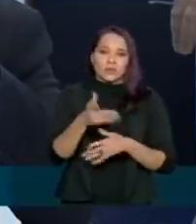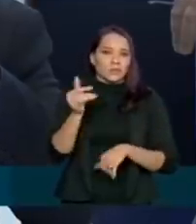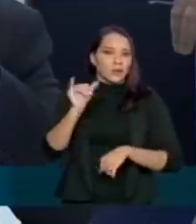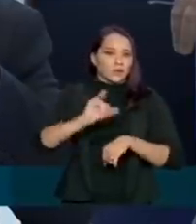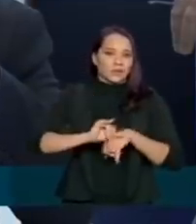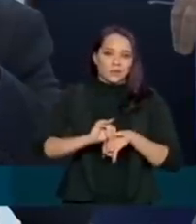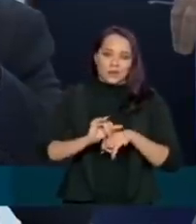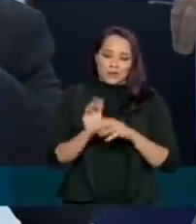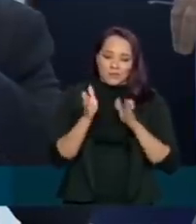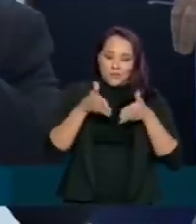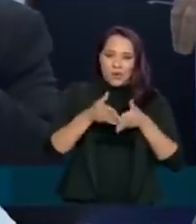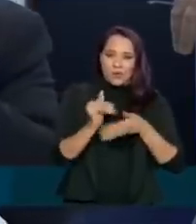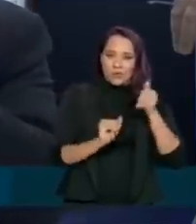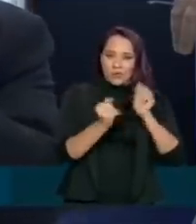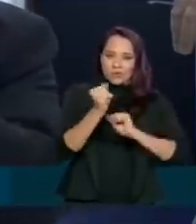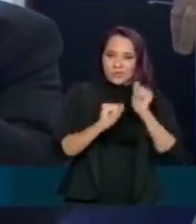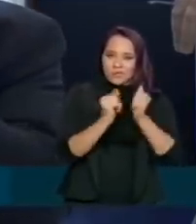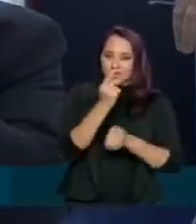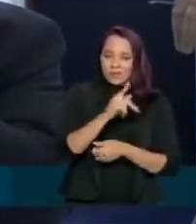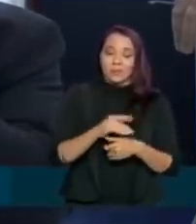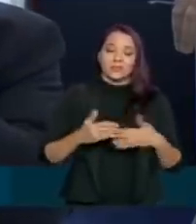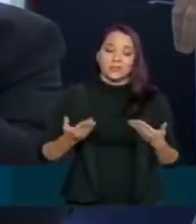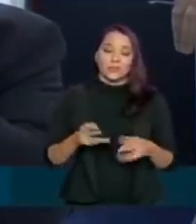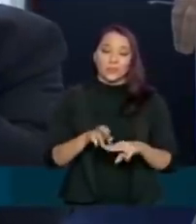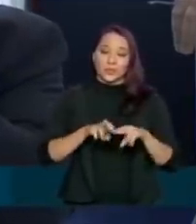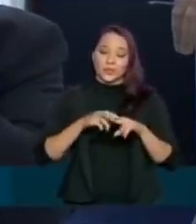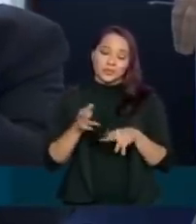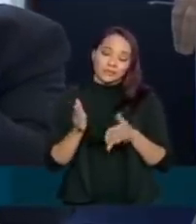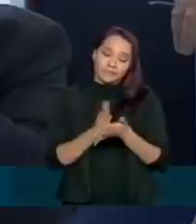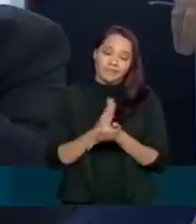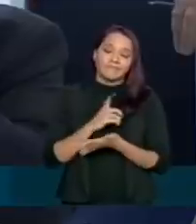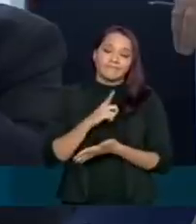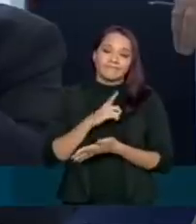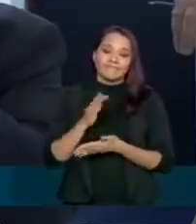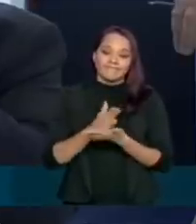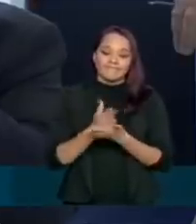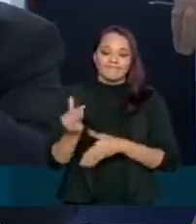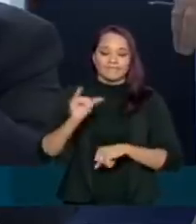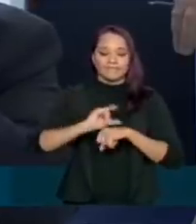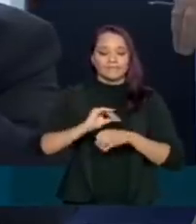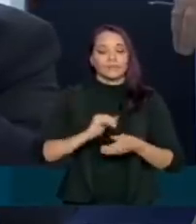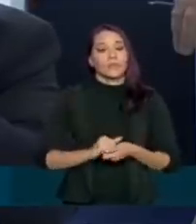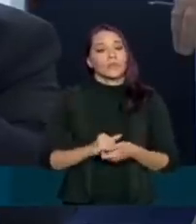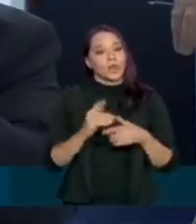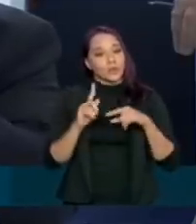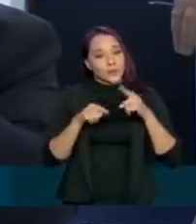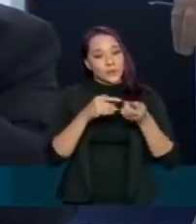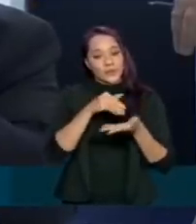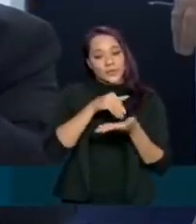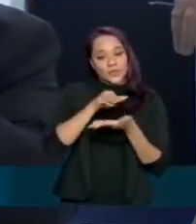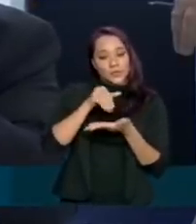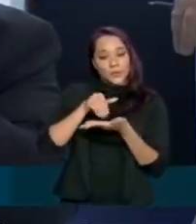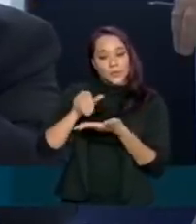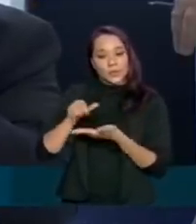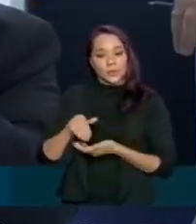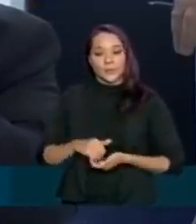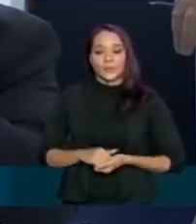produção. Então, esse foi o motivo de algumas centralizações. E aí, obviamente, distribuições. Pode ir?